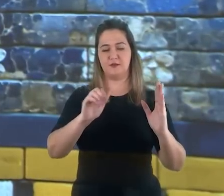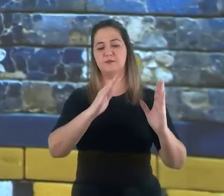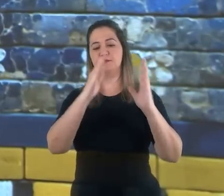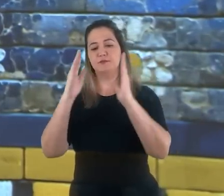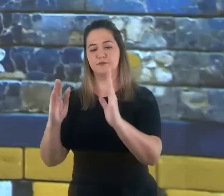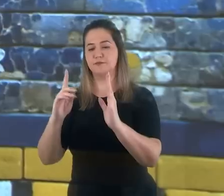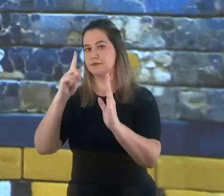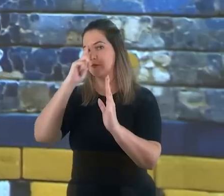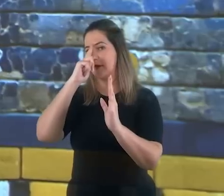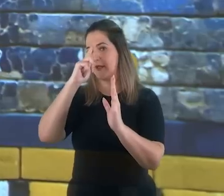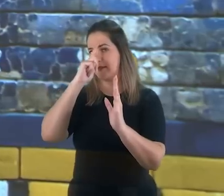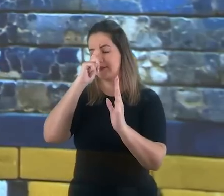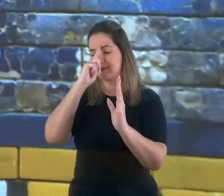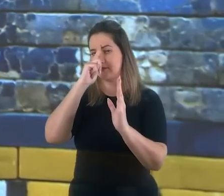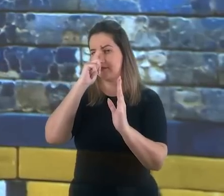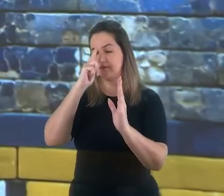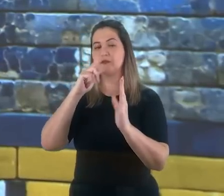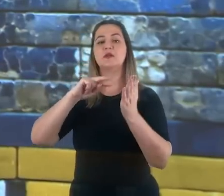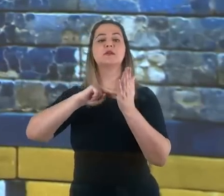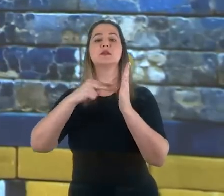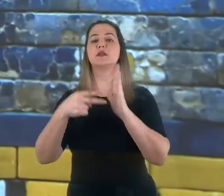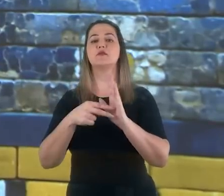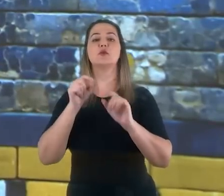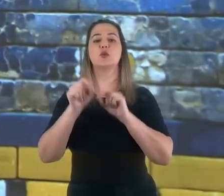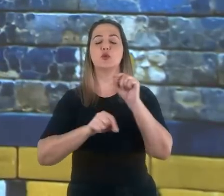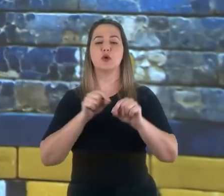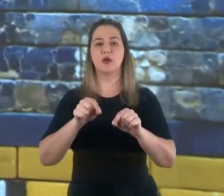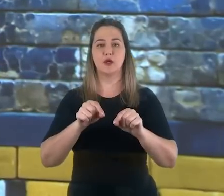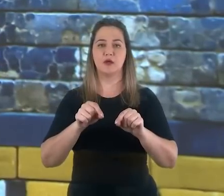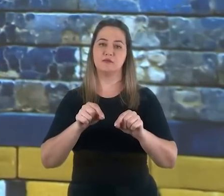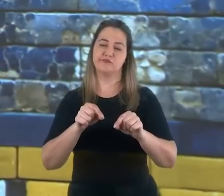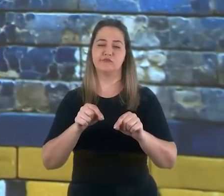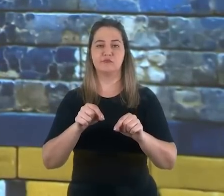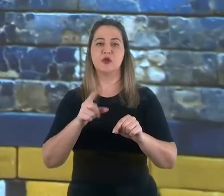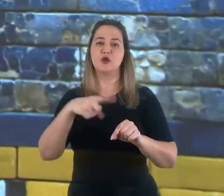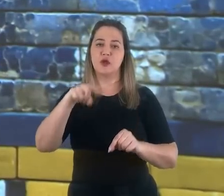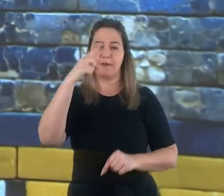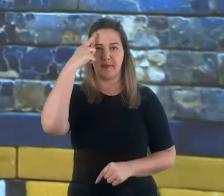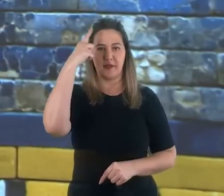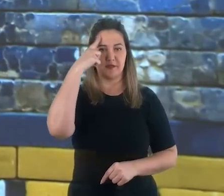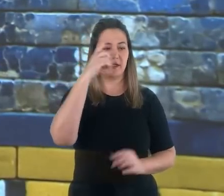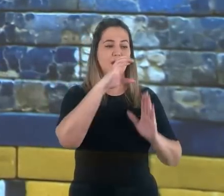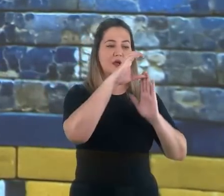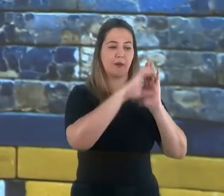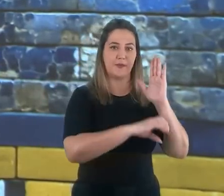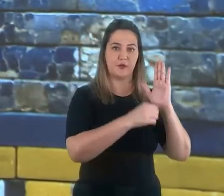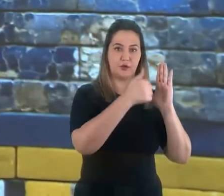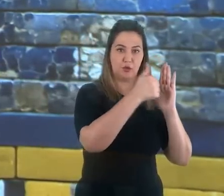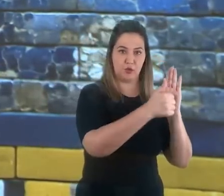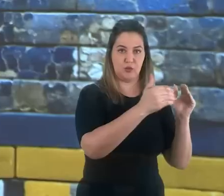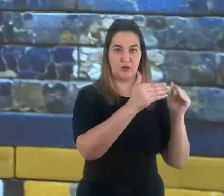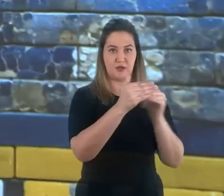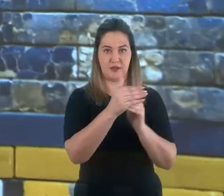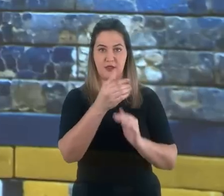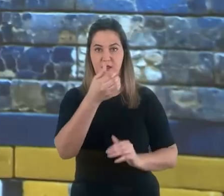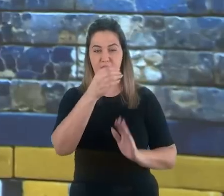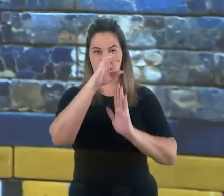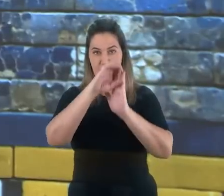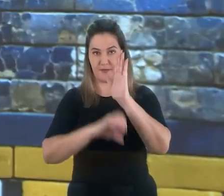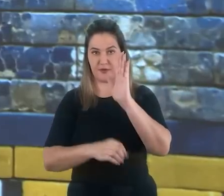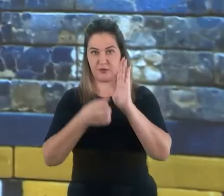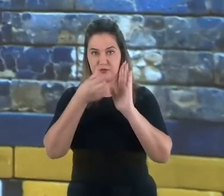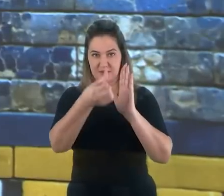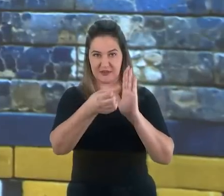isso equivale a dizer que, ainda que hipoteticamente, Daniel, capítulo 1 a 6, se fosse mesmo de